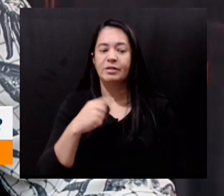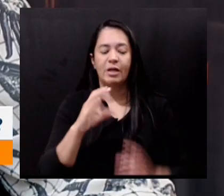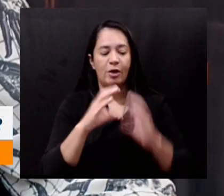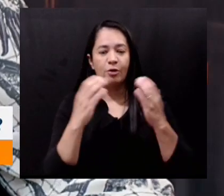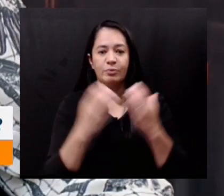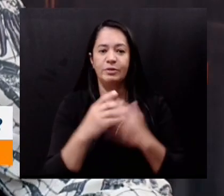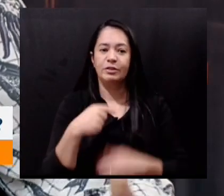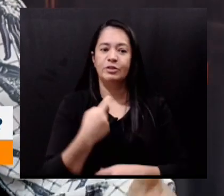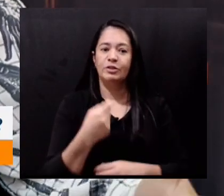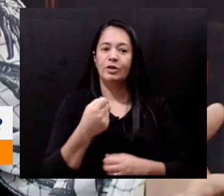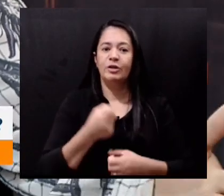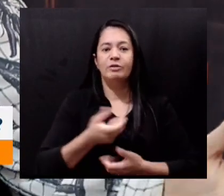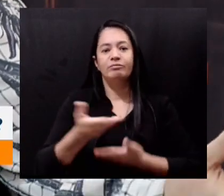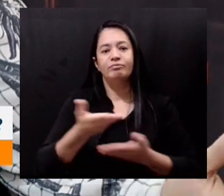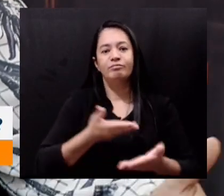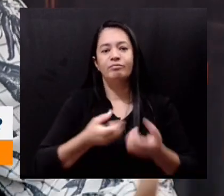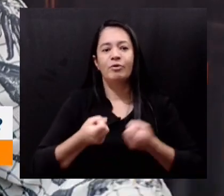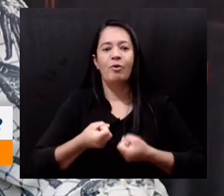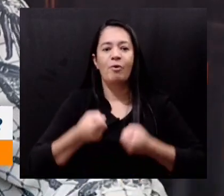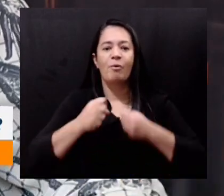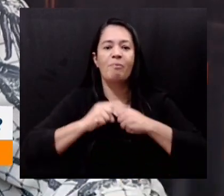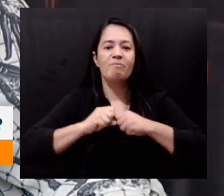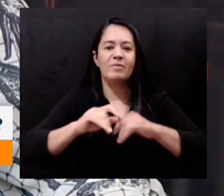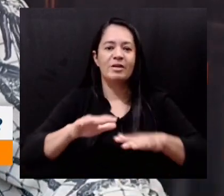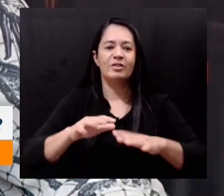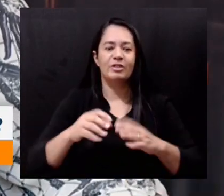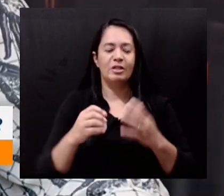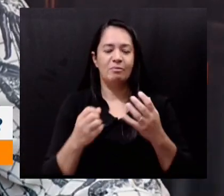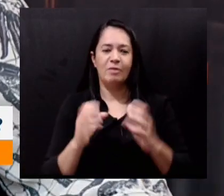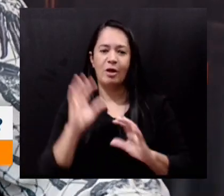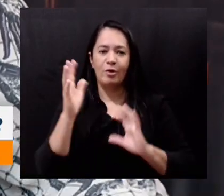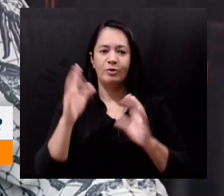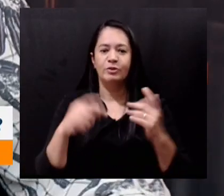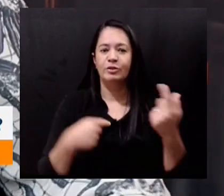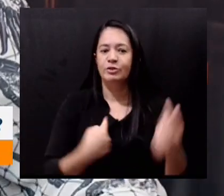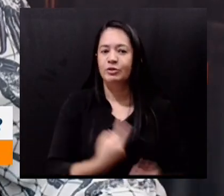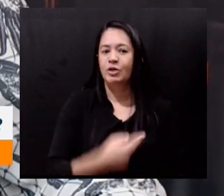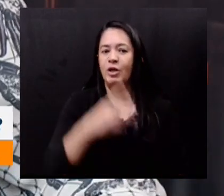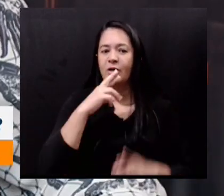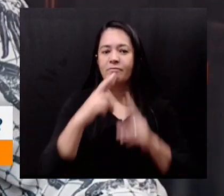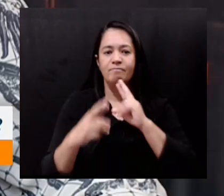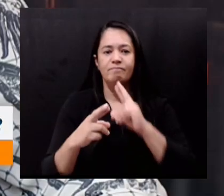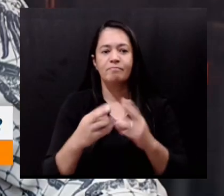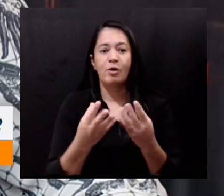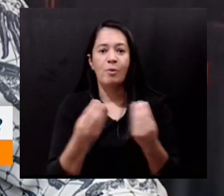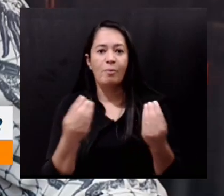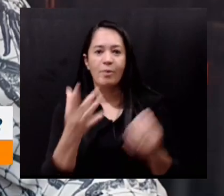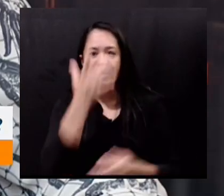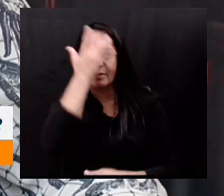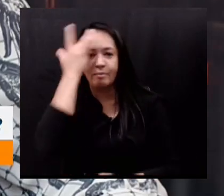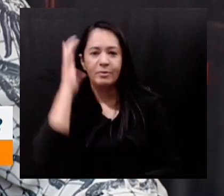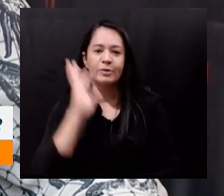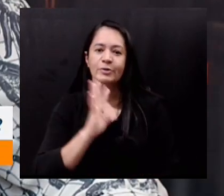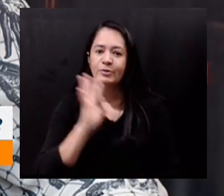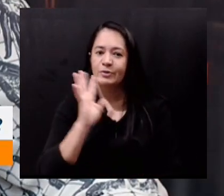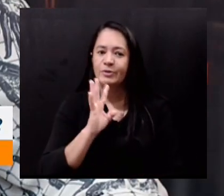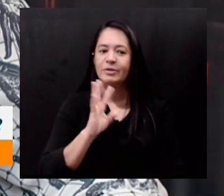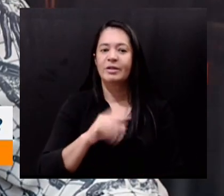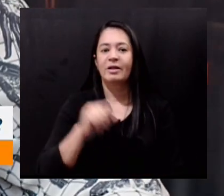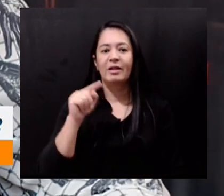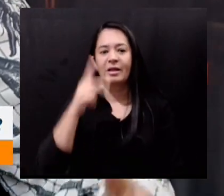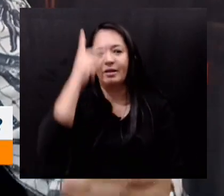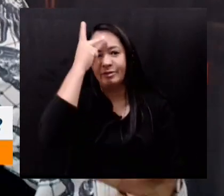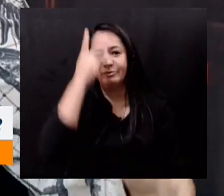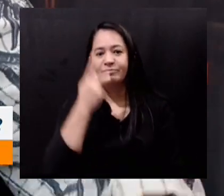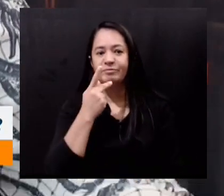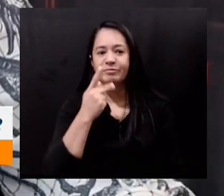fatos e as pessoas comentam, uhum. nós respondemos e tem muita gente bacana ali no perfil que, acabam